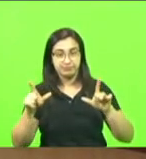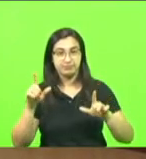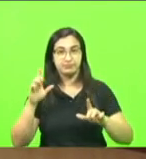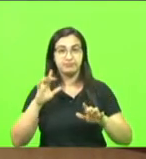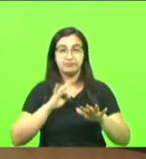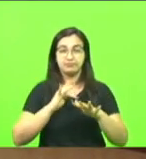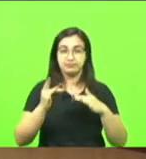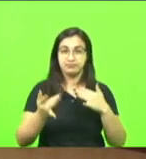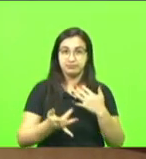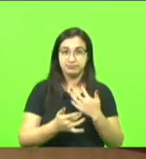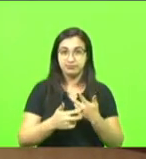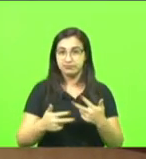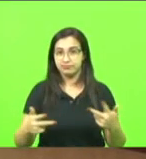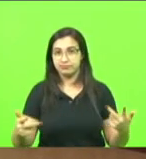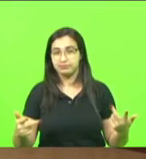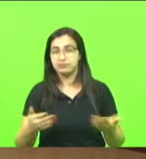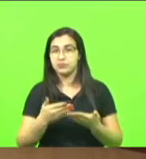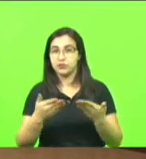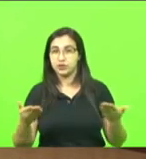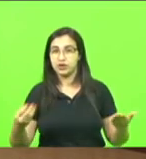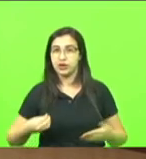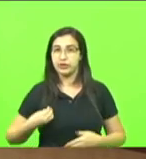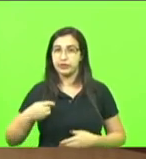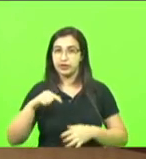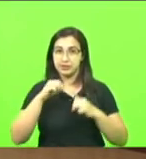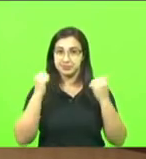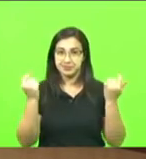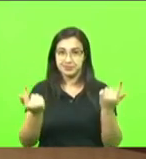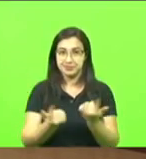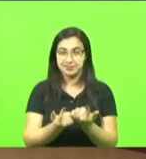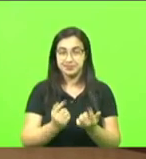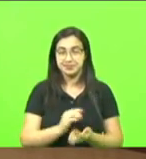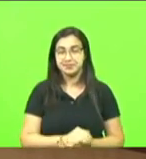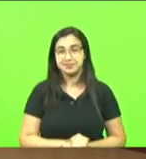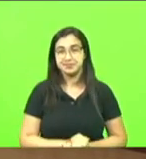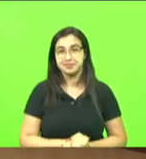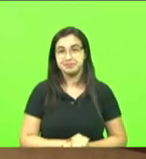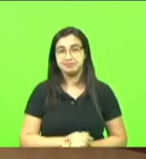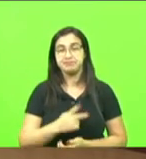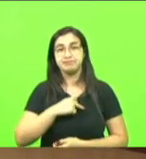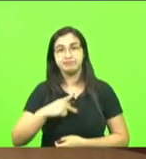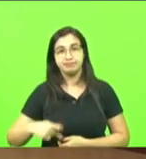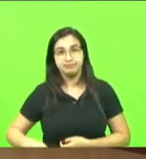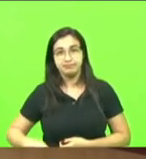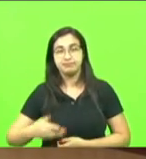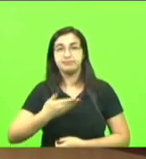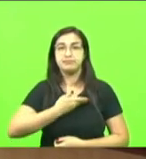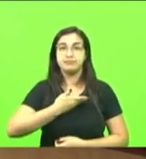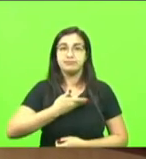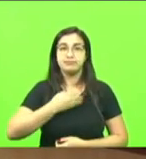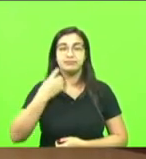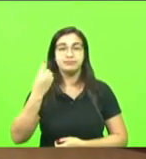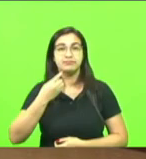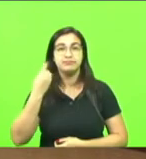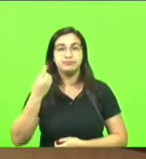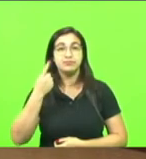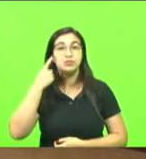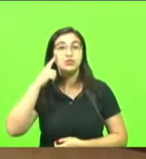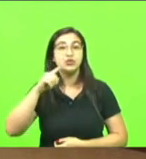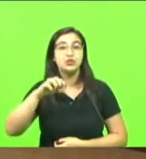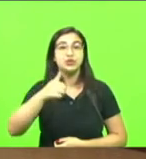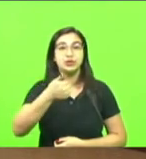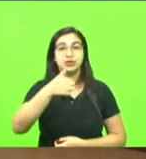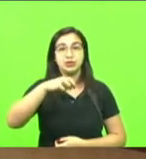público presente nesta casa. Senhor presidente, colegas deputados, no último dia 19,